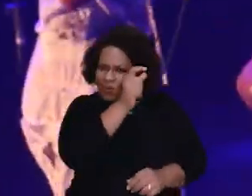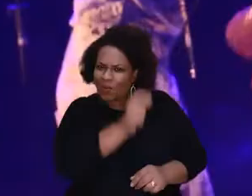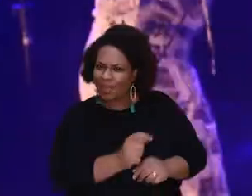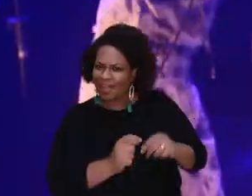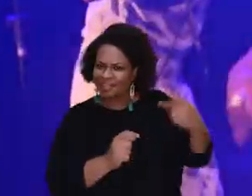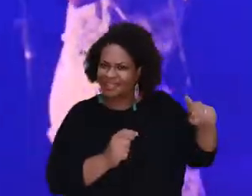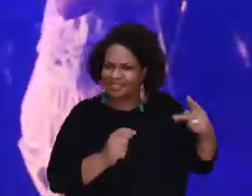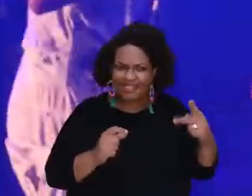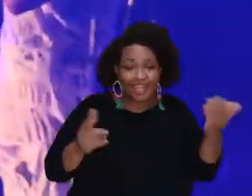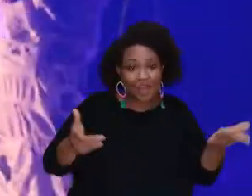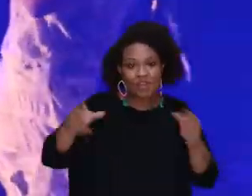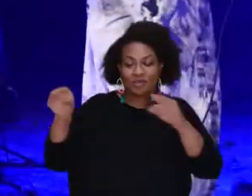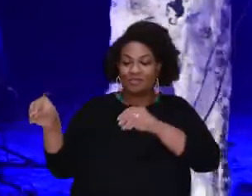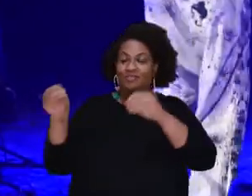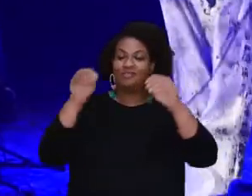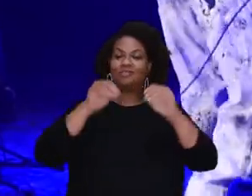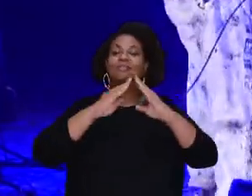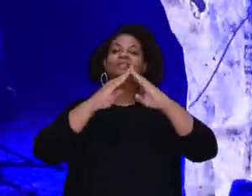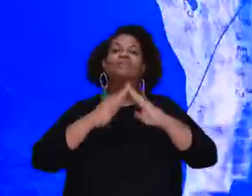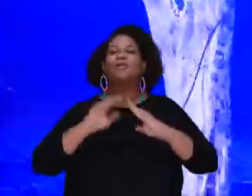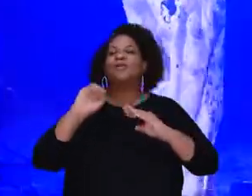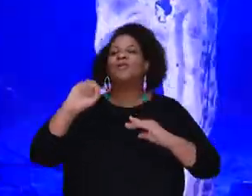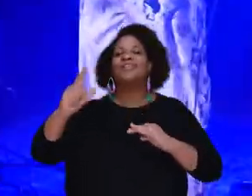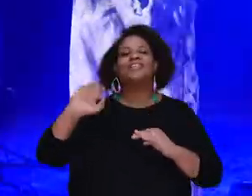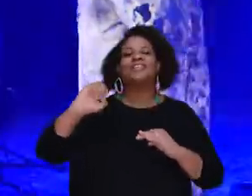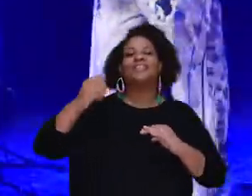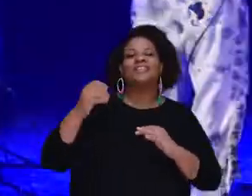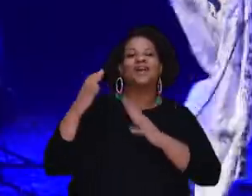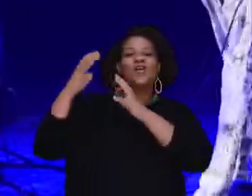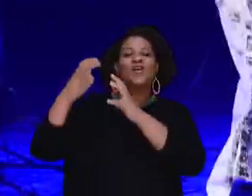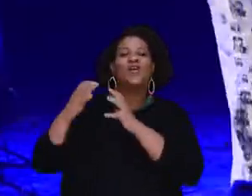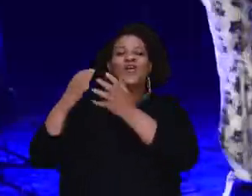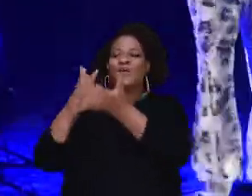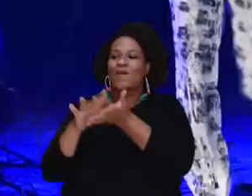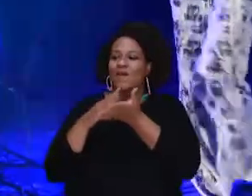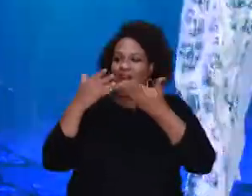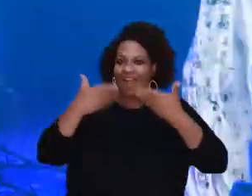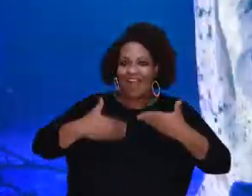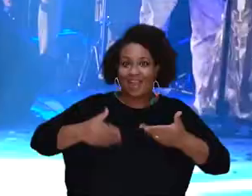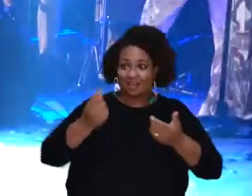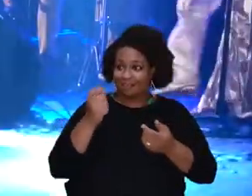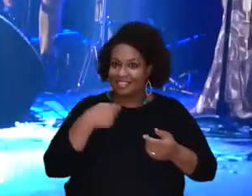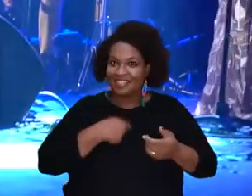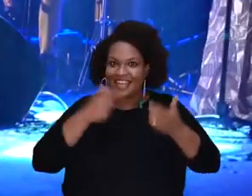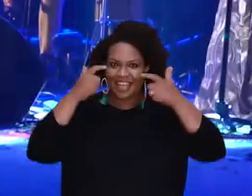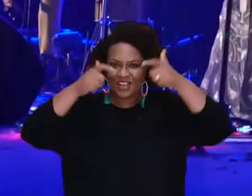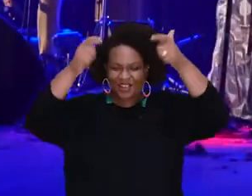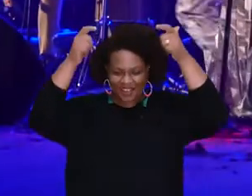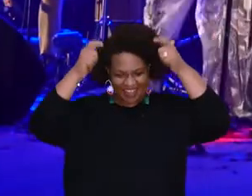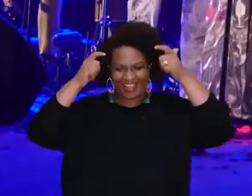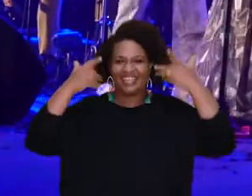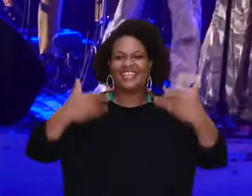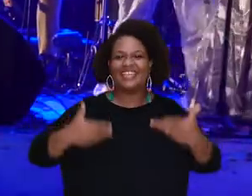não conheceram Selminha. Hoje eu moro em Olinda, o coco me adotou, me chamam